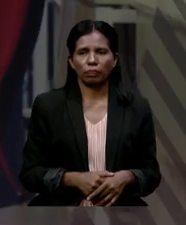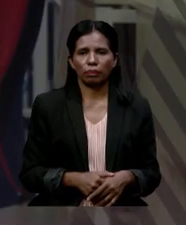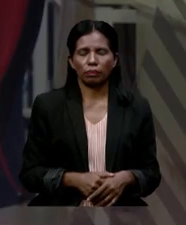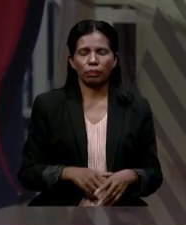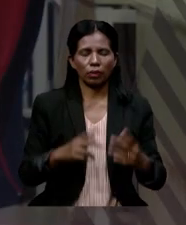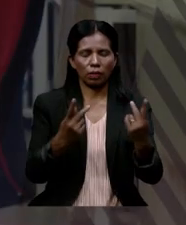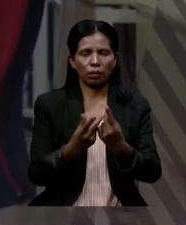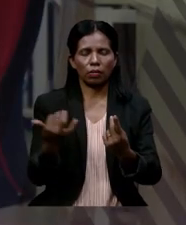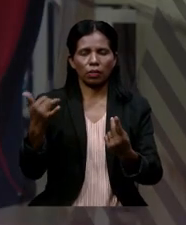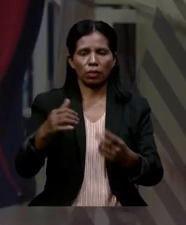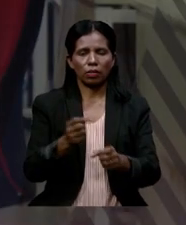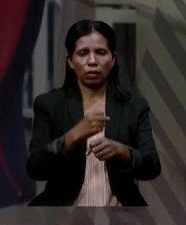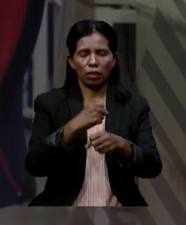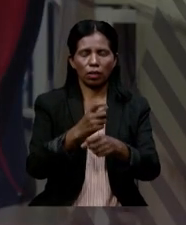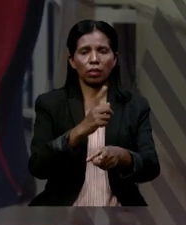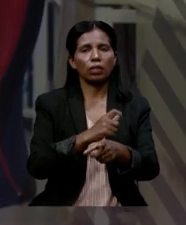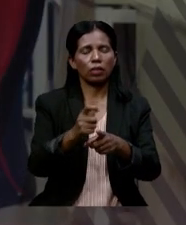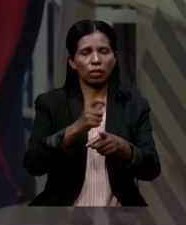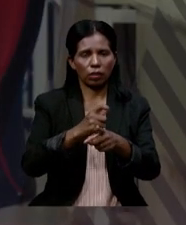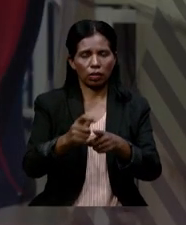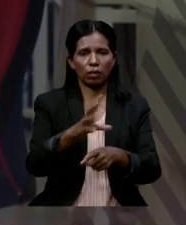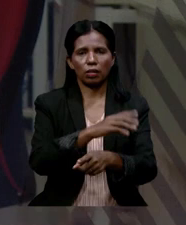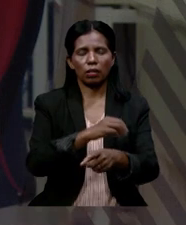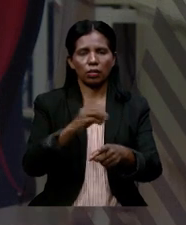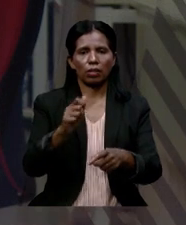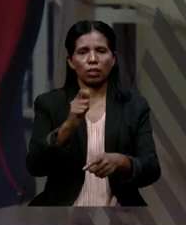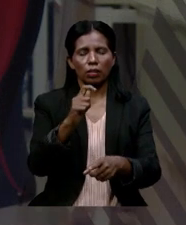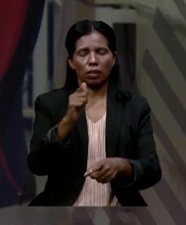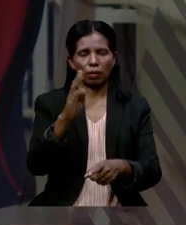Companhia Cida finaliza a construção da Escola Técnico Vocacional Atabaia.